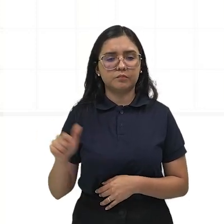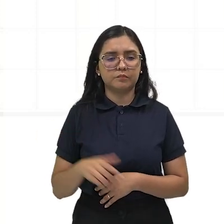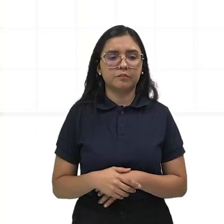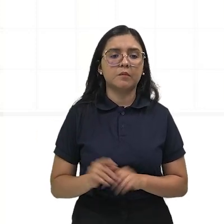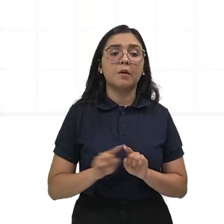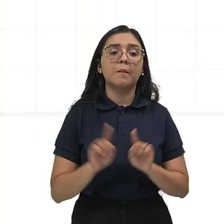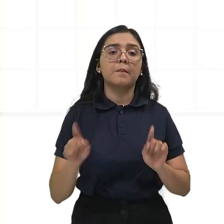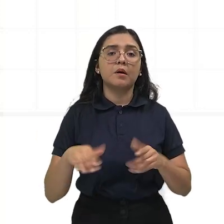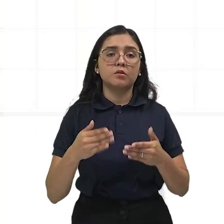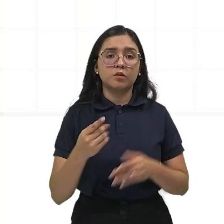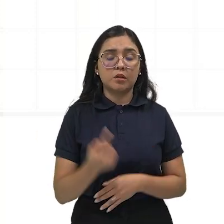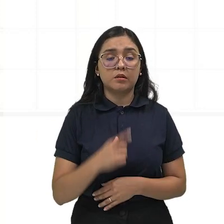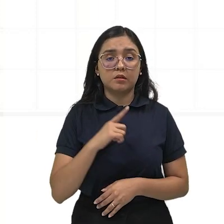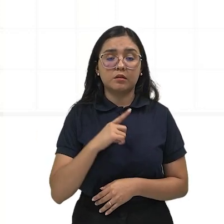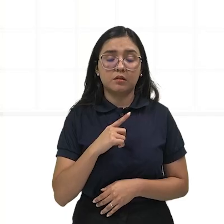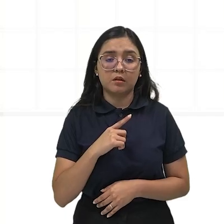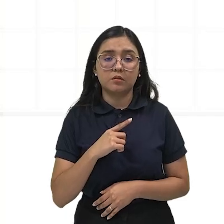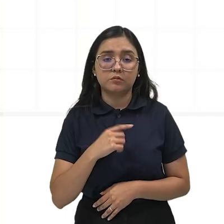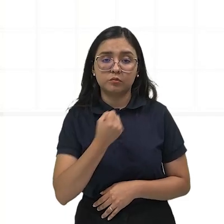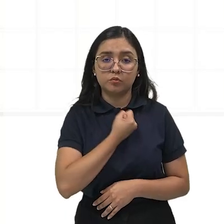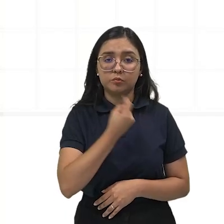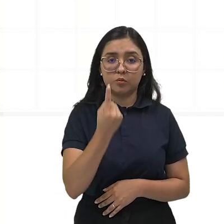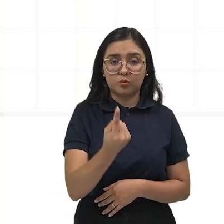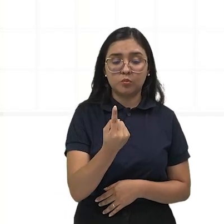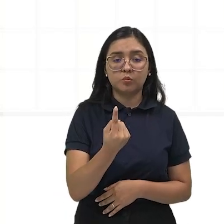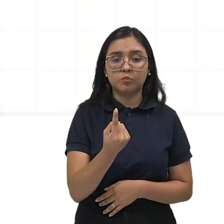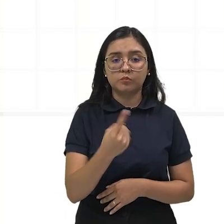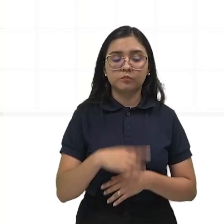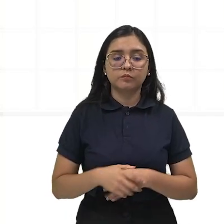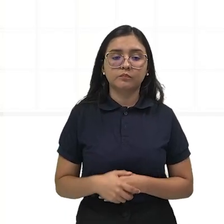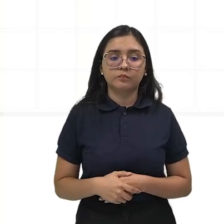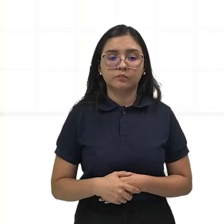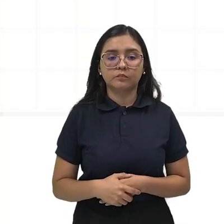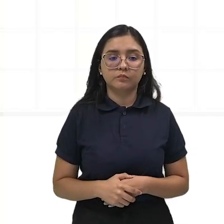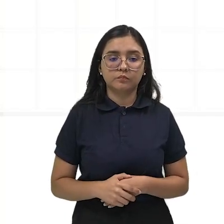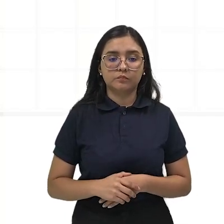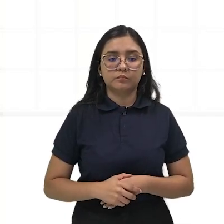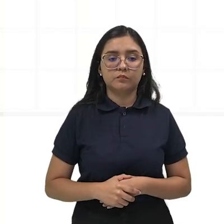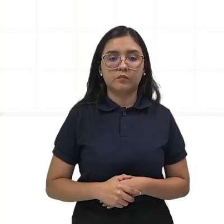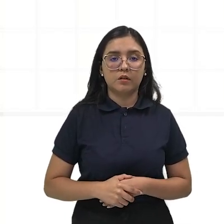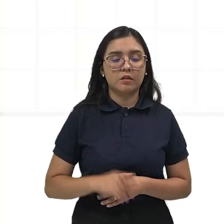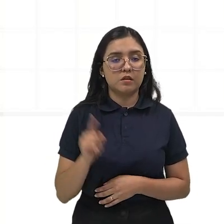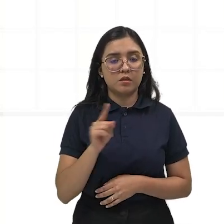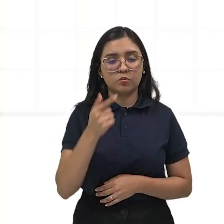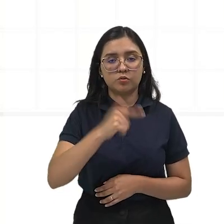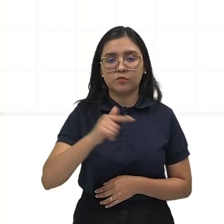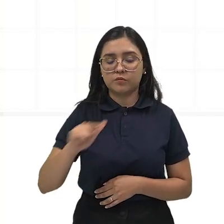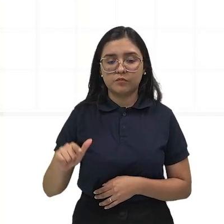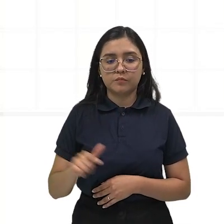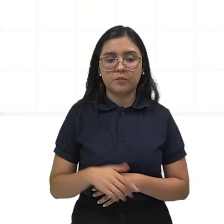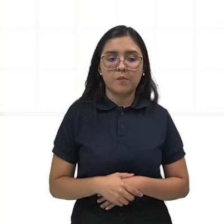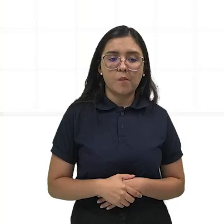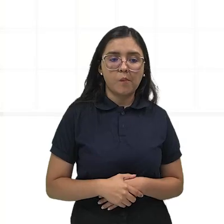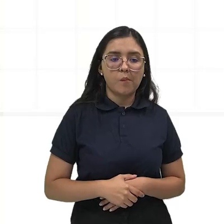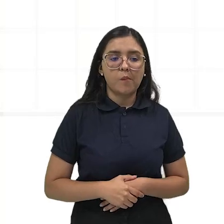o antiperíodo é aquela parte que não se repete, é 1, ó. E o período